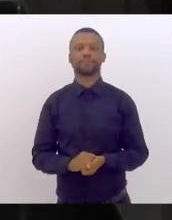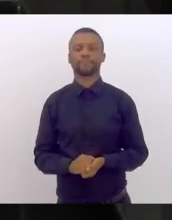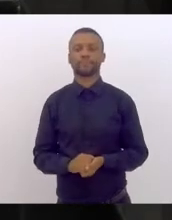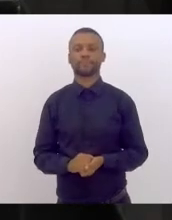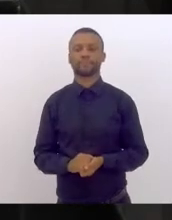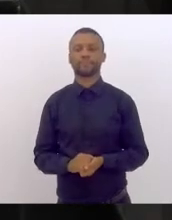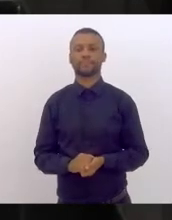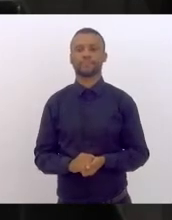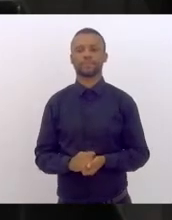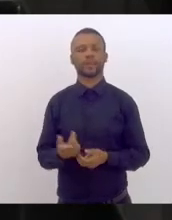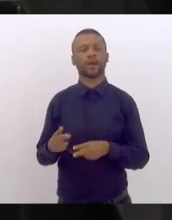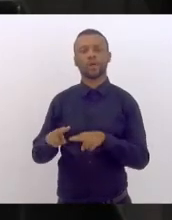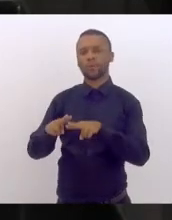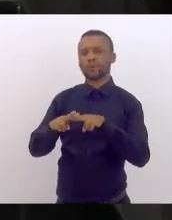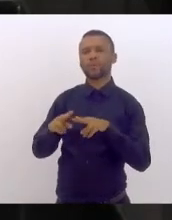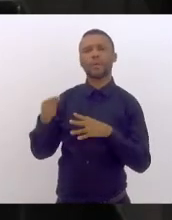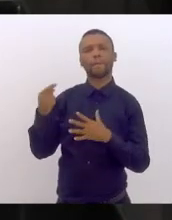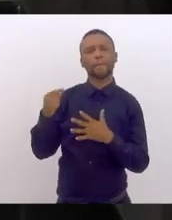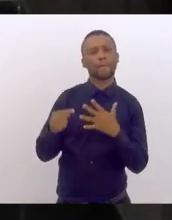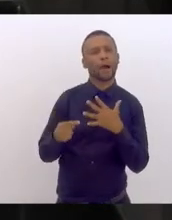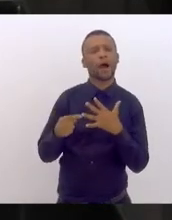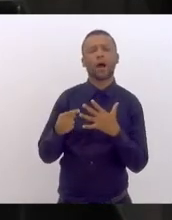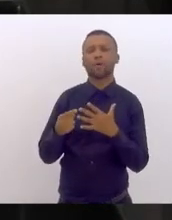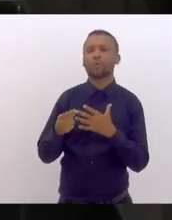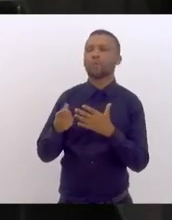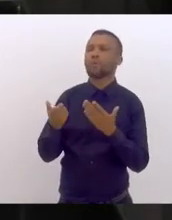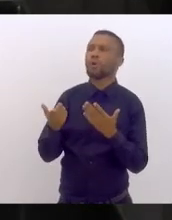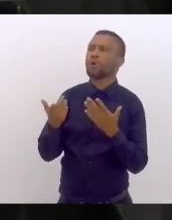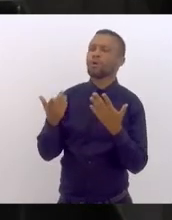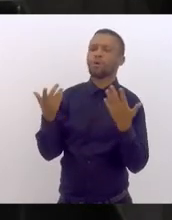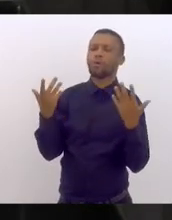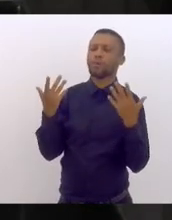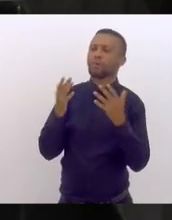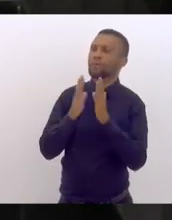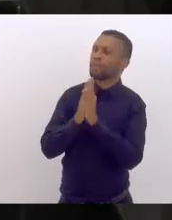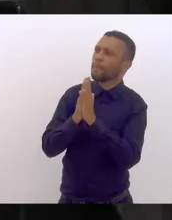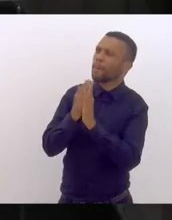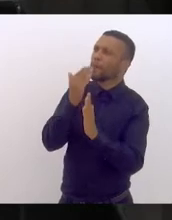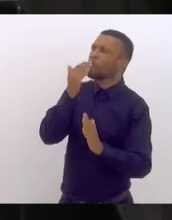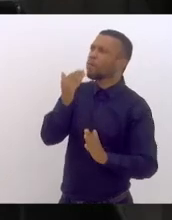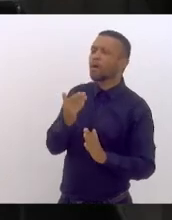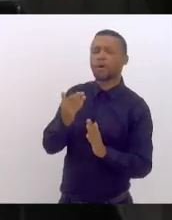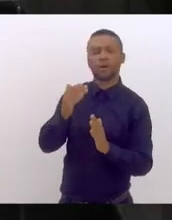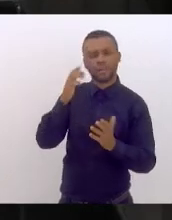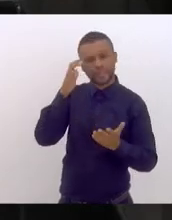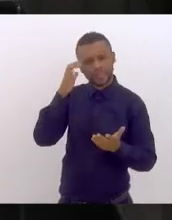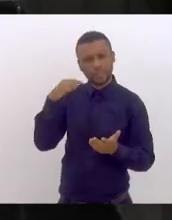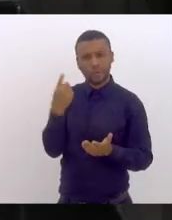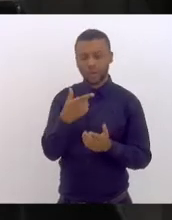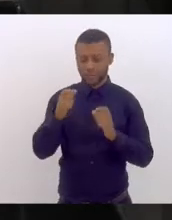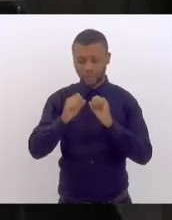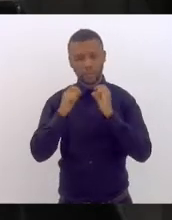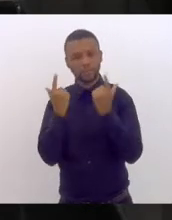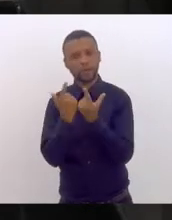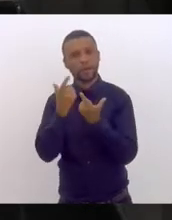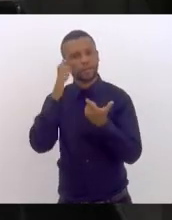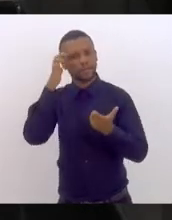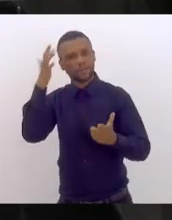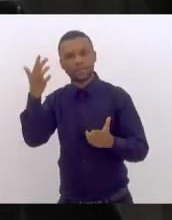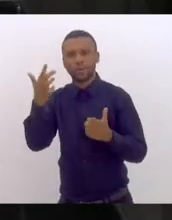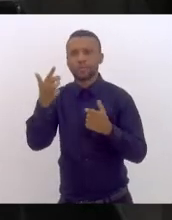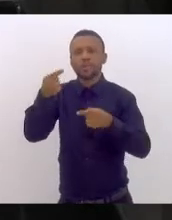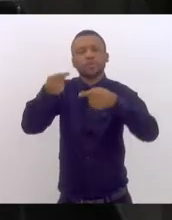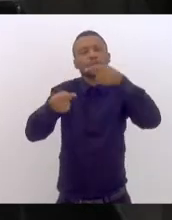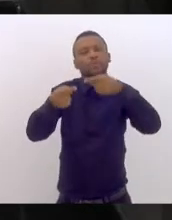em diante disso tudo o verdadeiro clamor da sociedade Assembleia decidiu afinal de contas se debruçar sobre esse tema